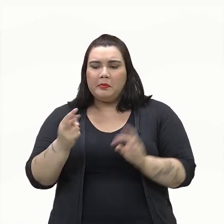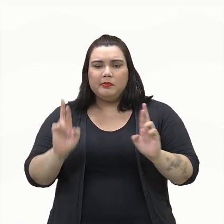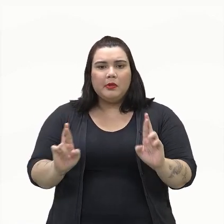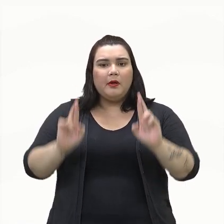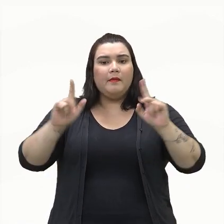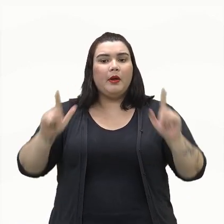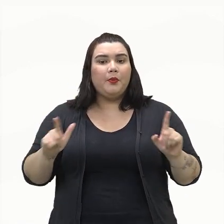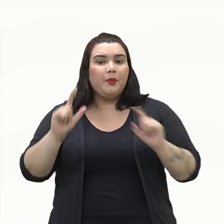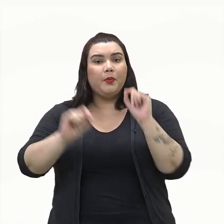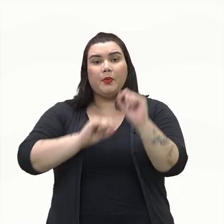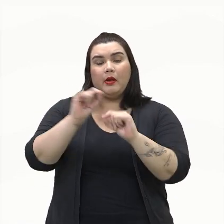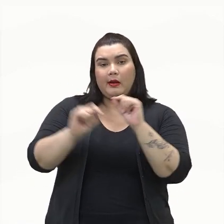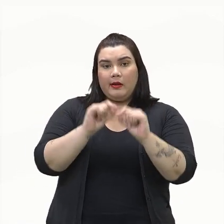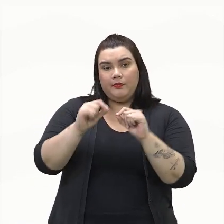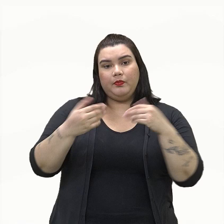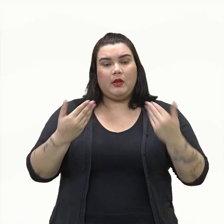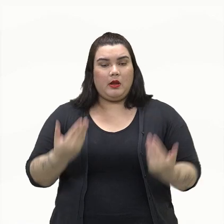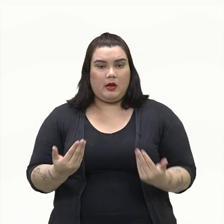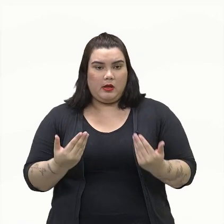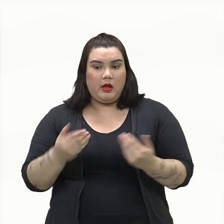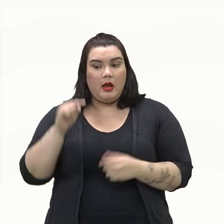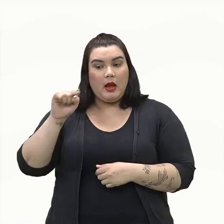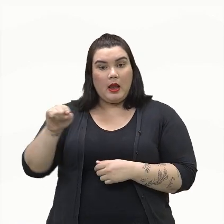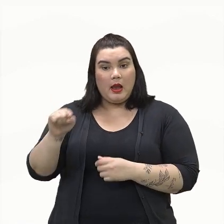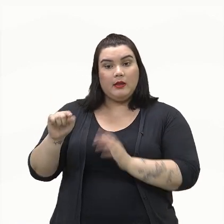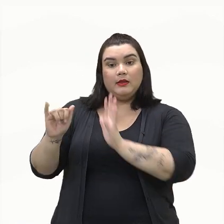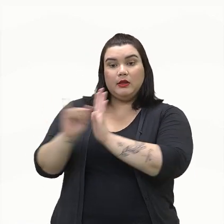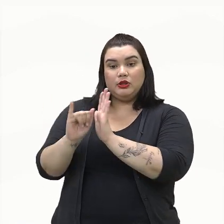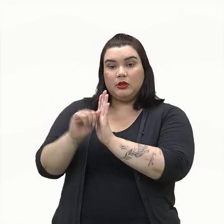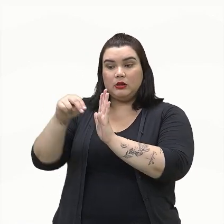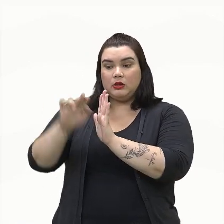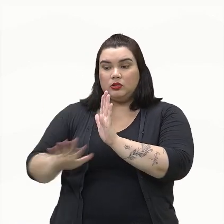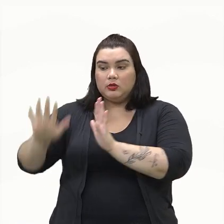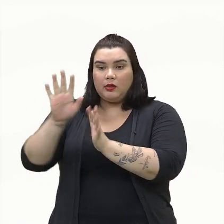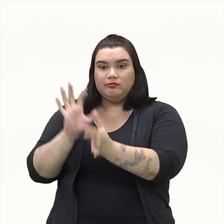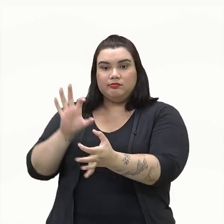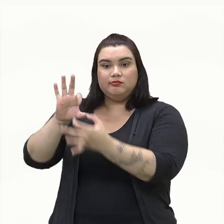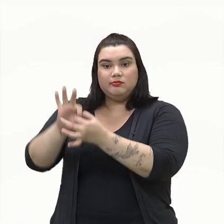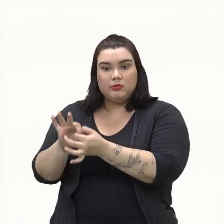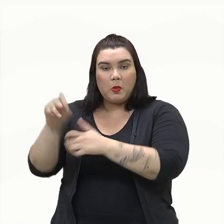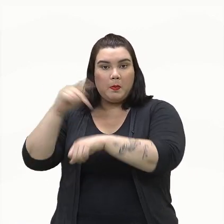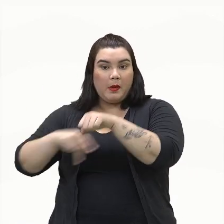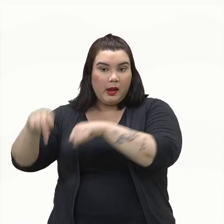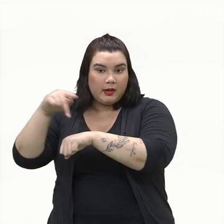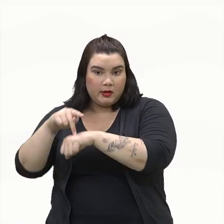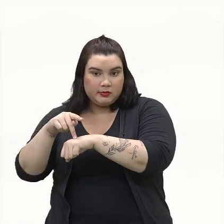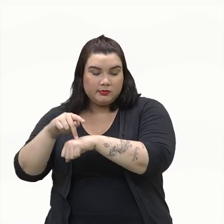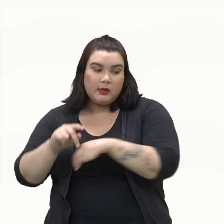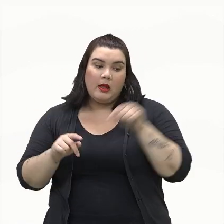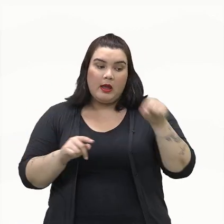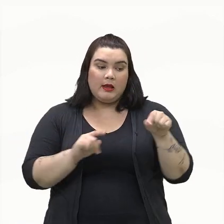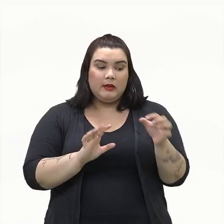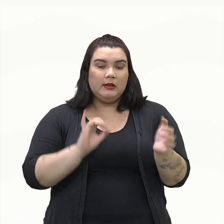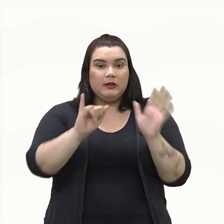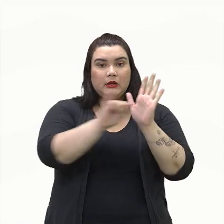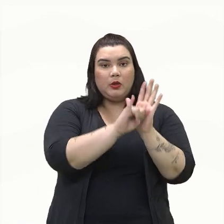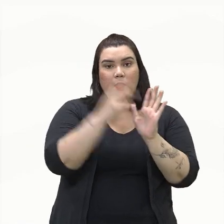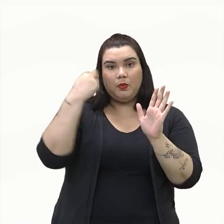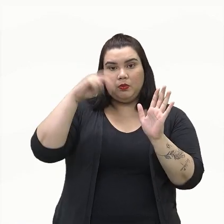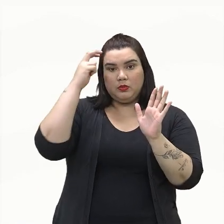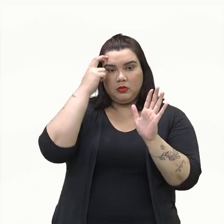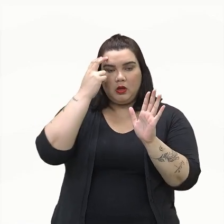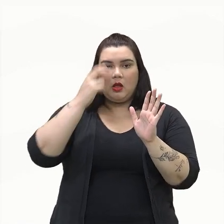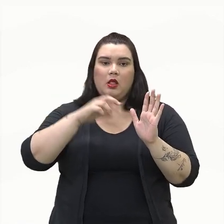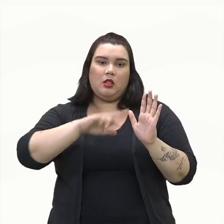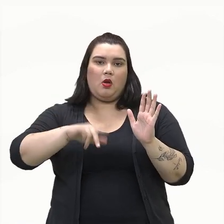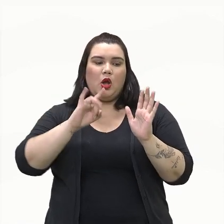e a identidade nacional é que a identidade nacional está sempre atrelada à questão do Estado, tá? E a identidade cultural é mais de